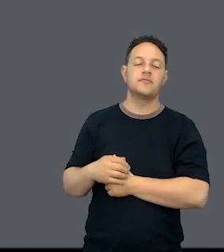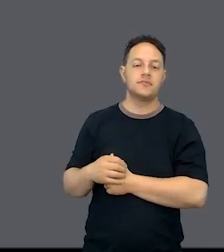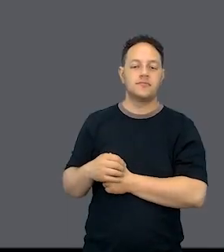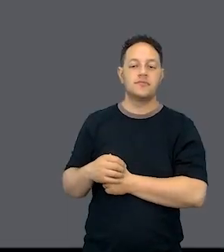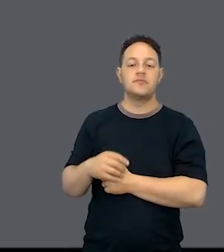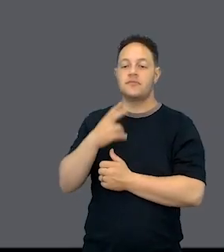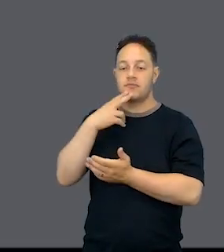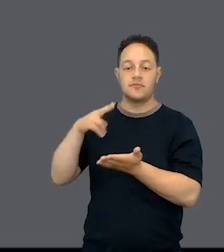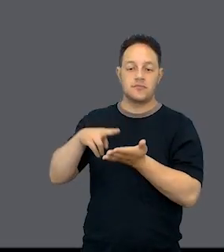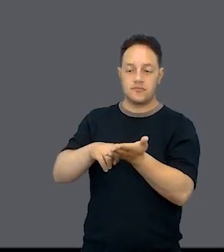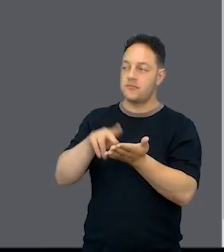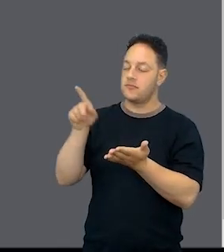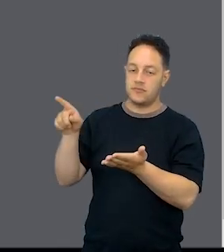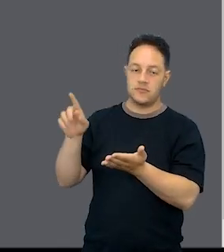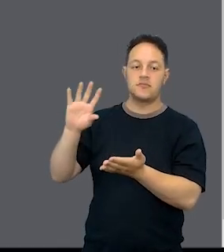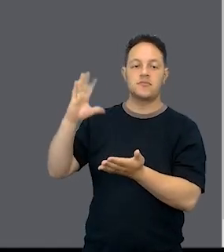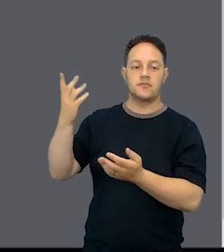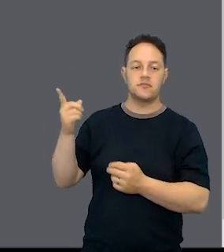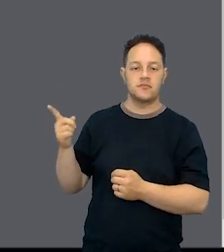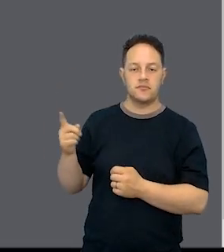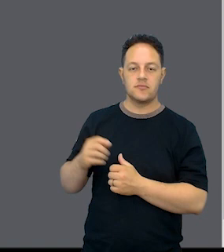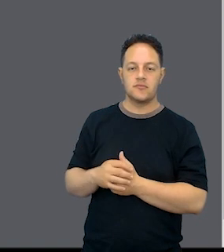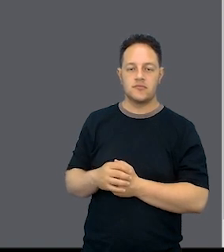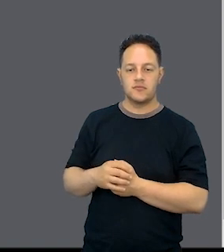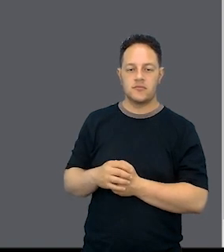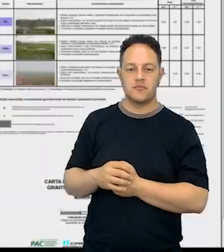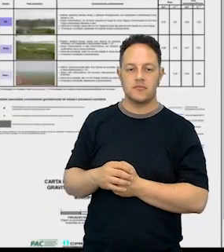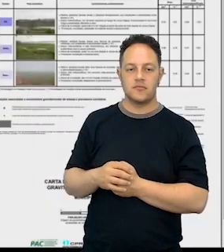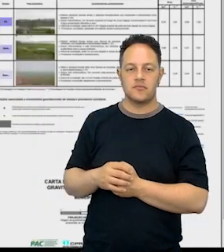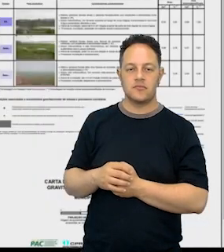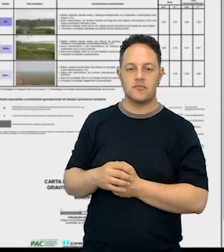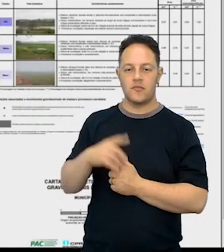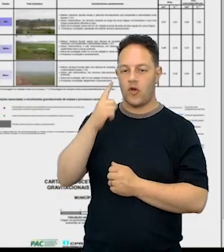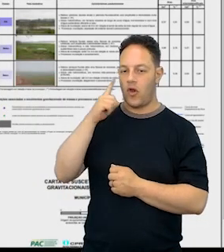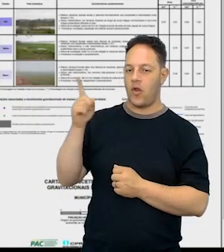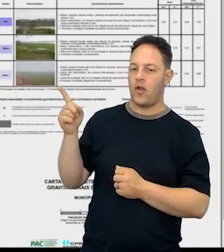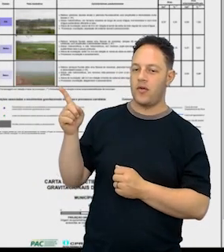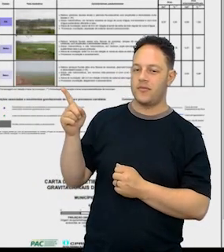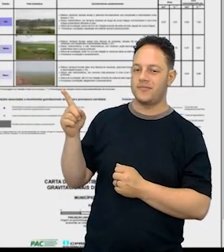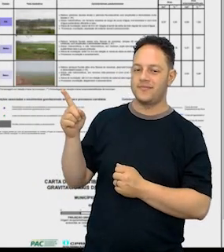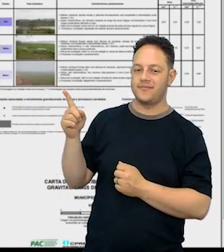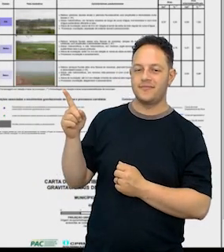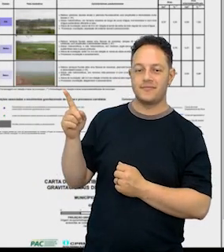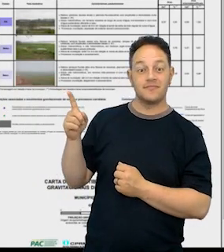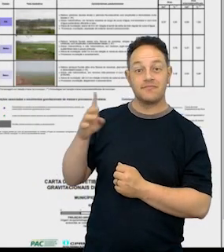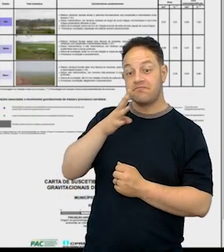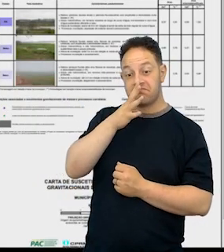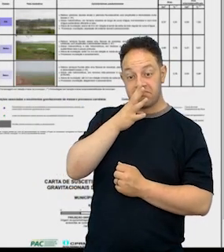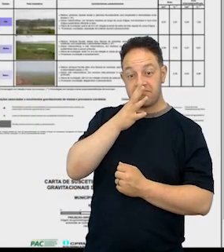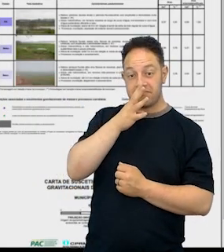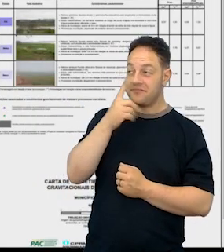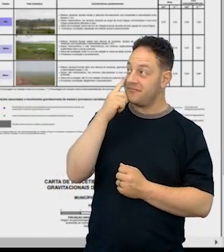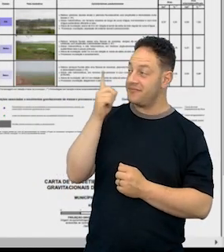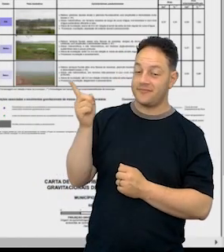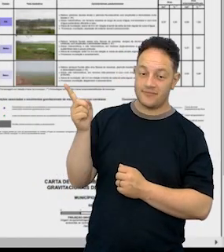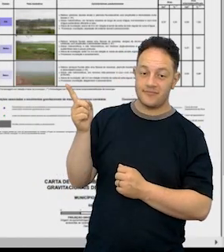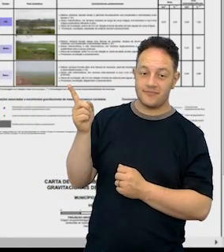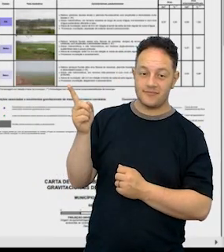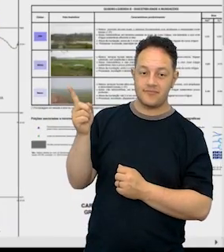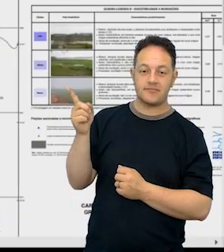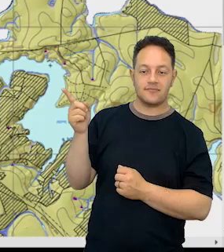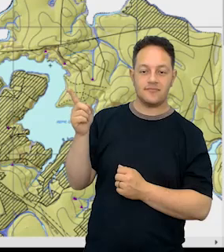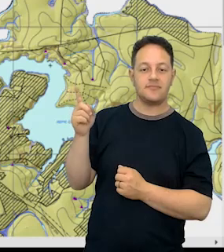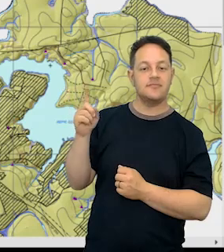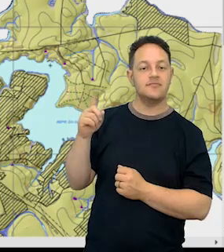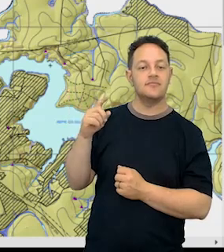de suscetibilidade a movimentos de massa, pelo que eu vi. Veja só que interessante poder trabalhar essa carta